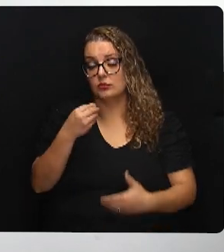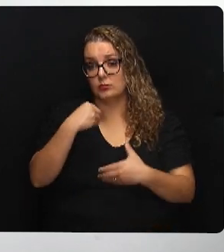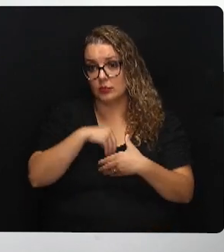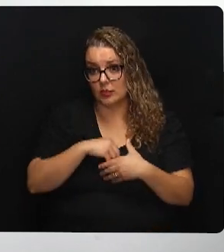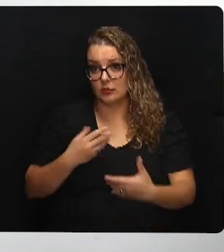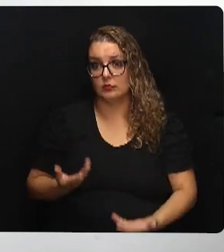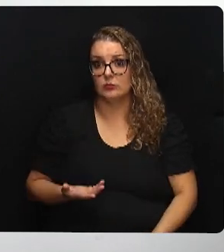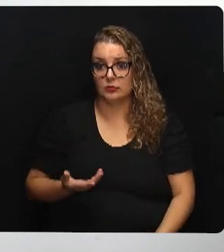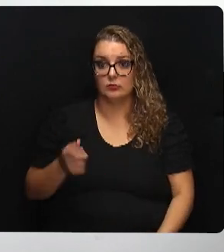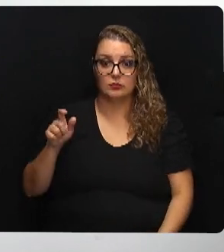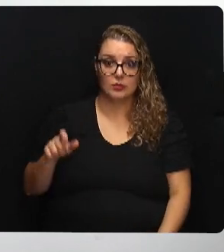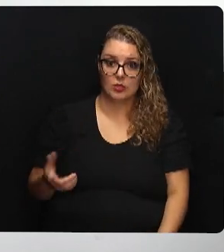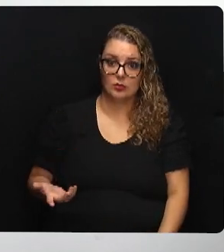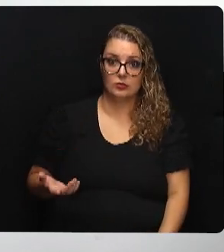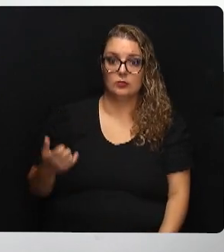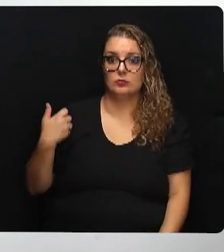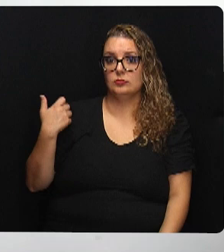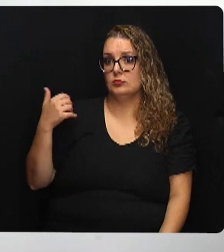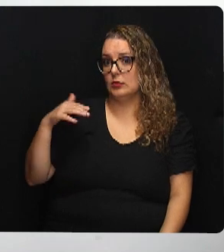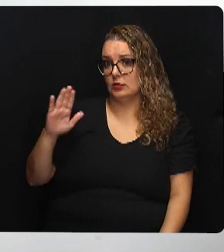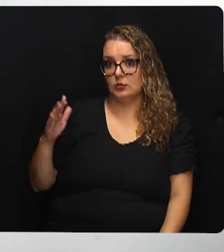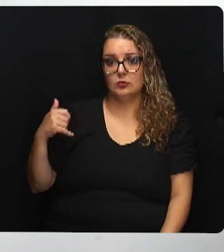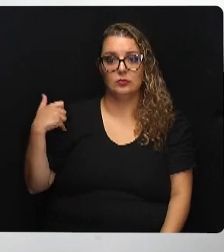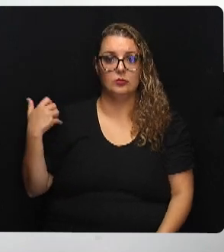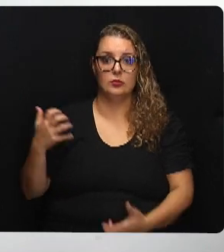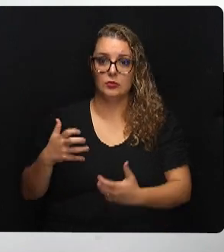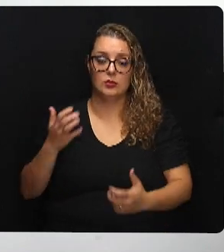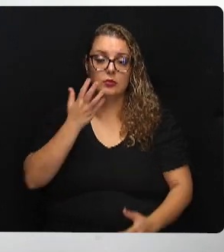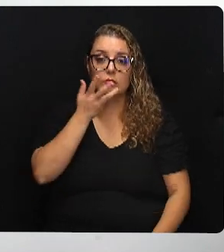líquidos para a pessoa, seja um